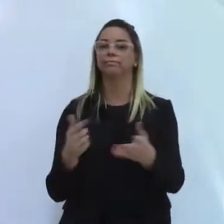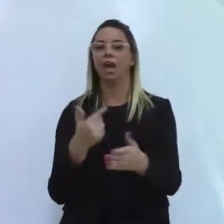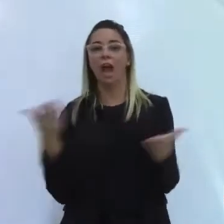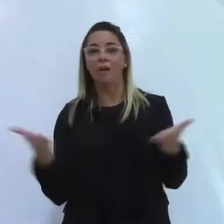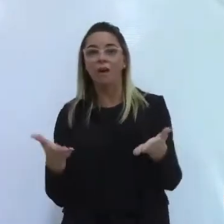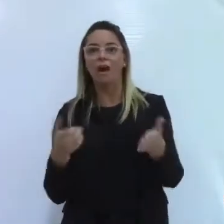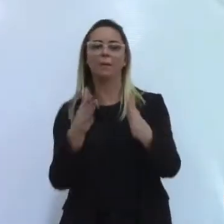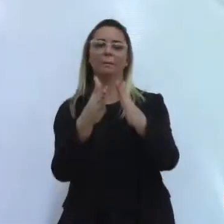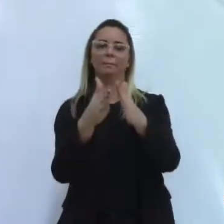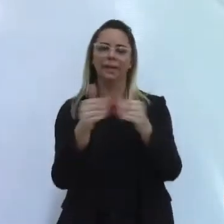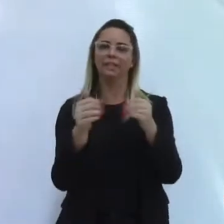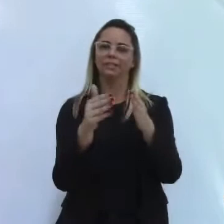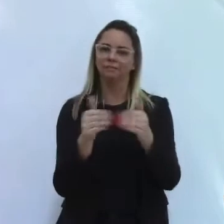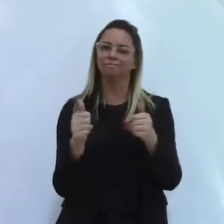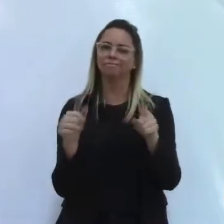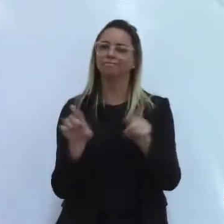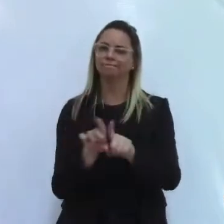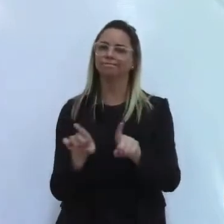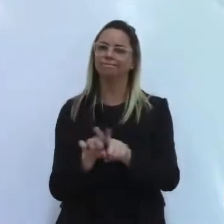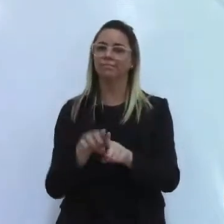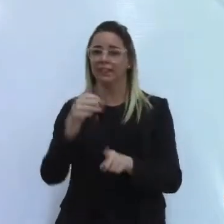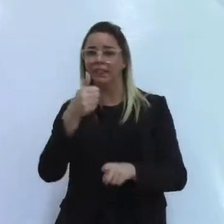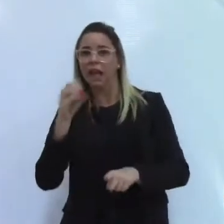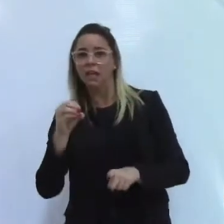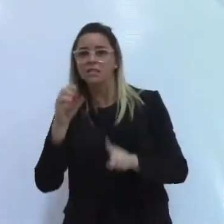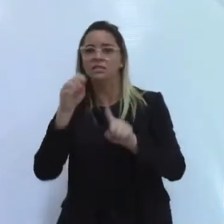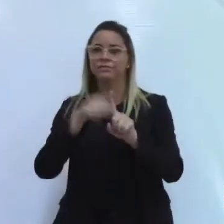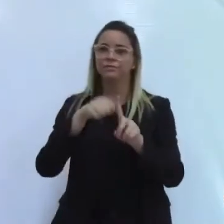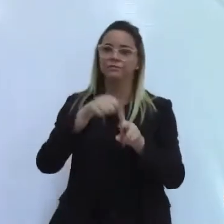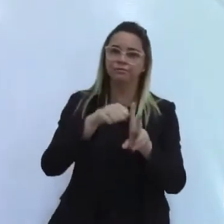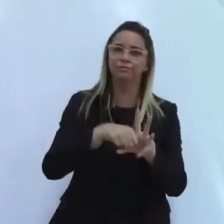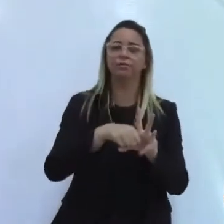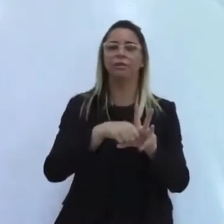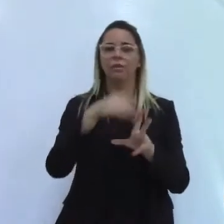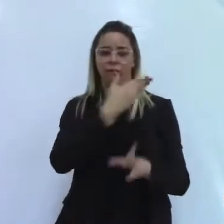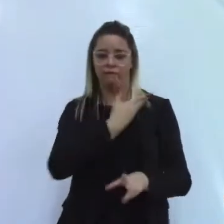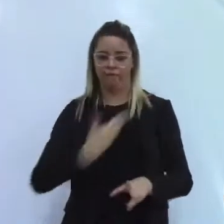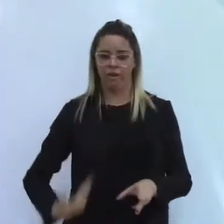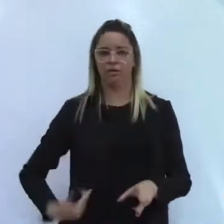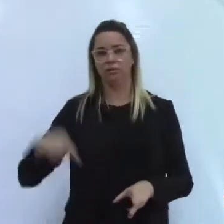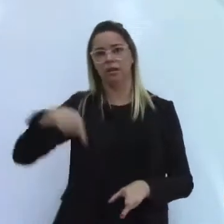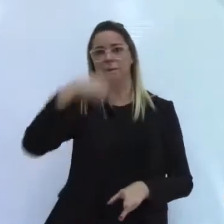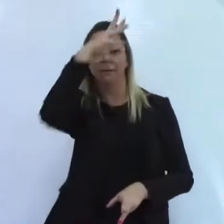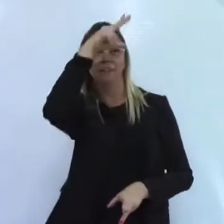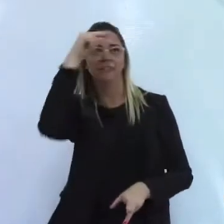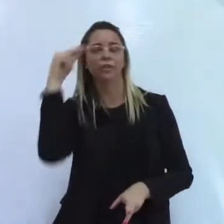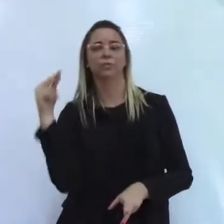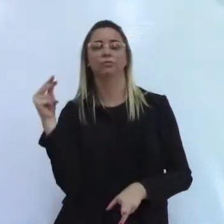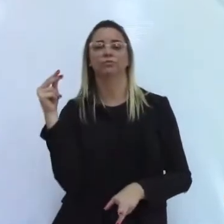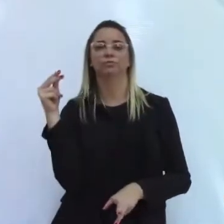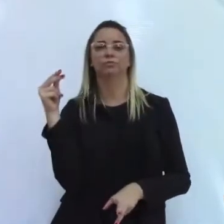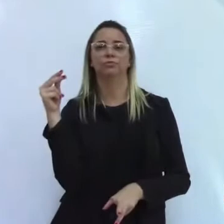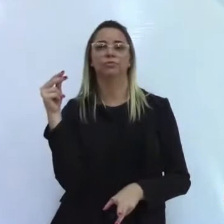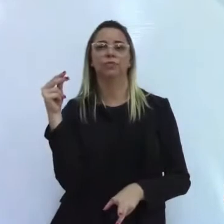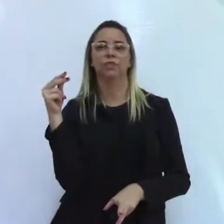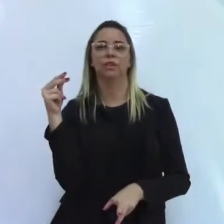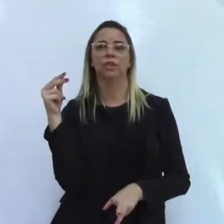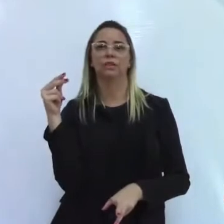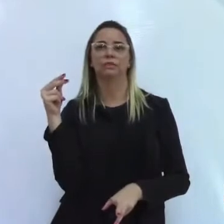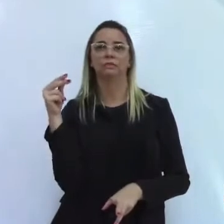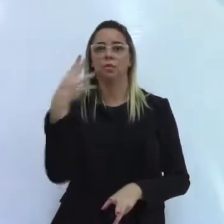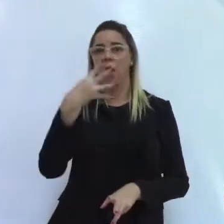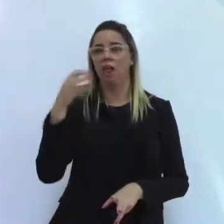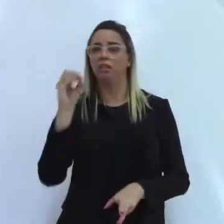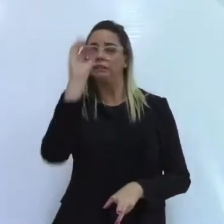Almeida Patrol, que já se faz 10 meses de governo desse prefeito. E ainda falta 40%